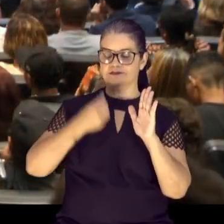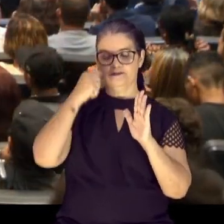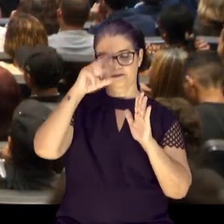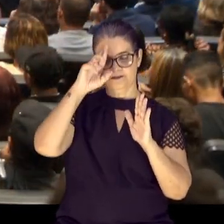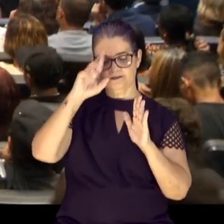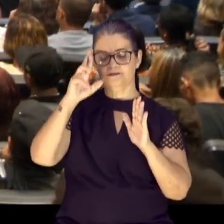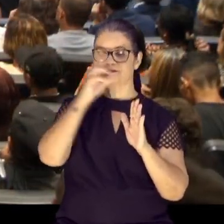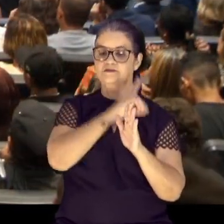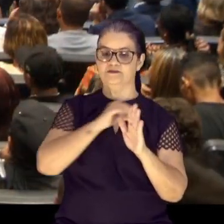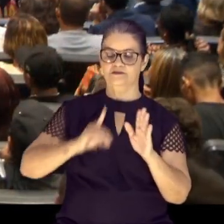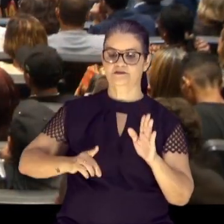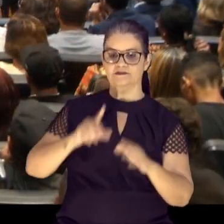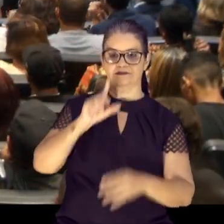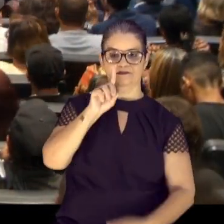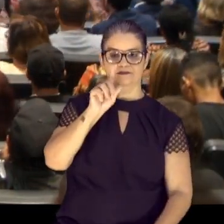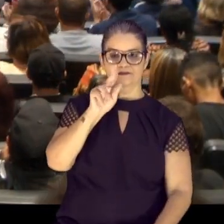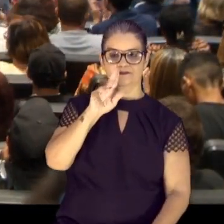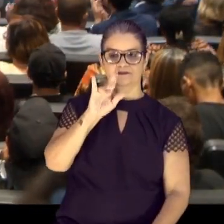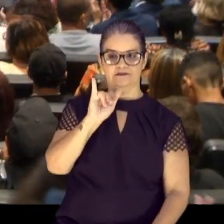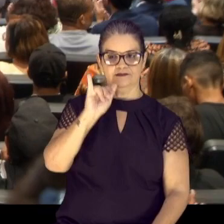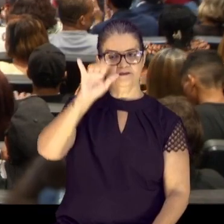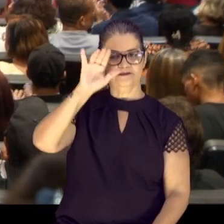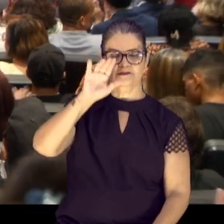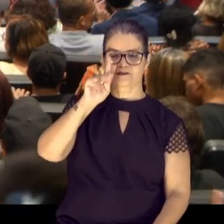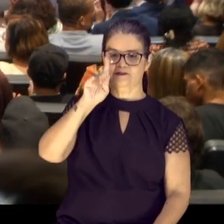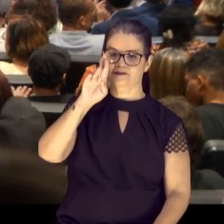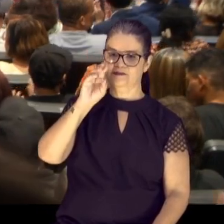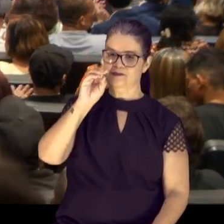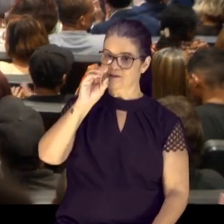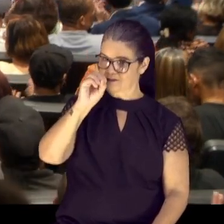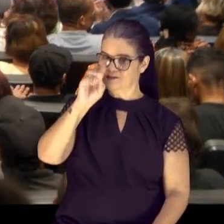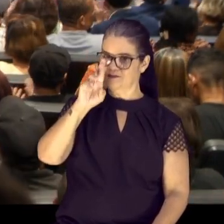senhora deputada Dani Portela.